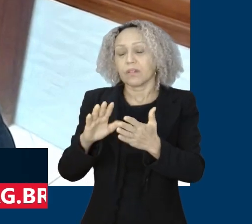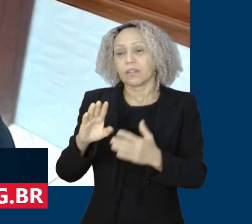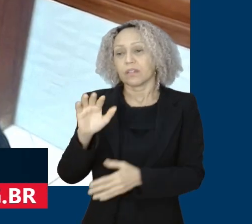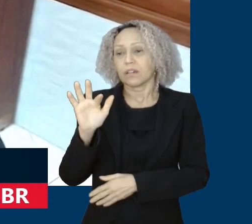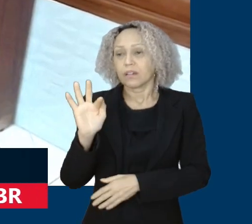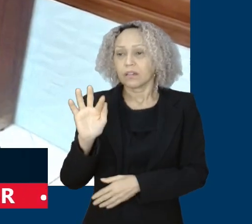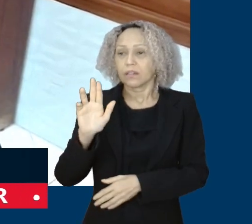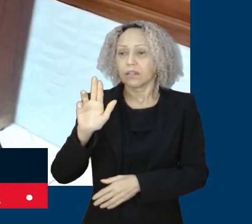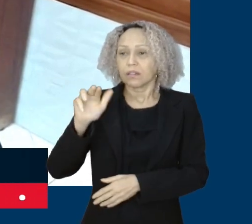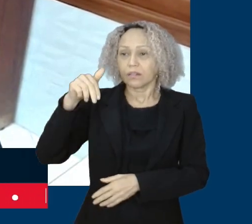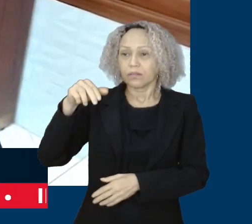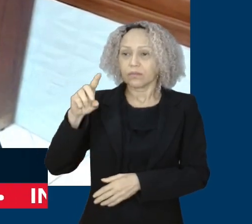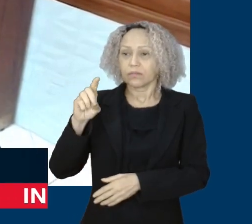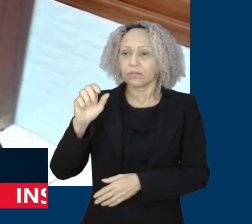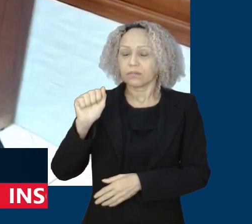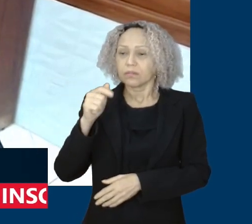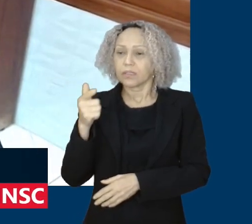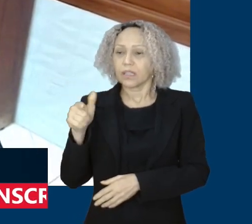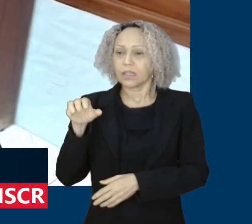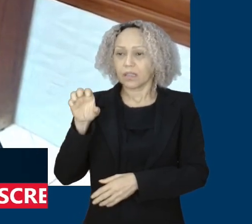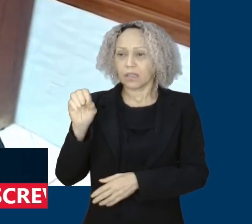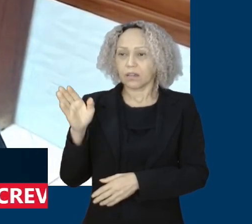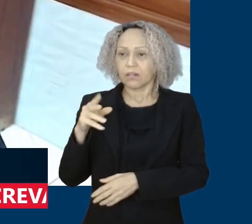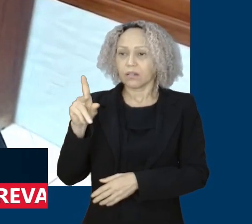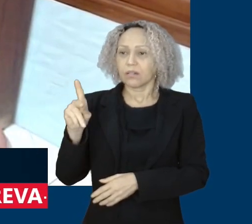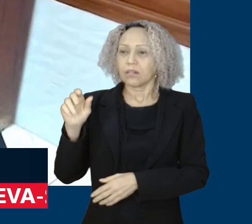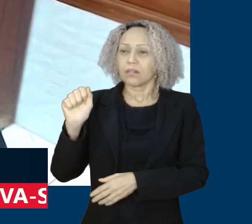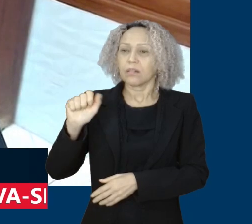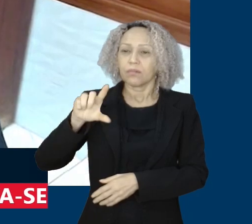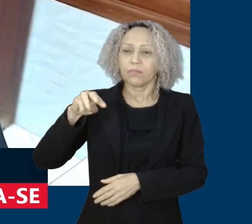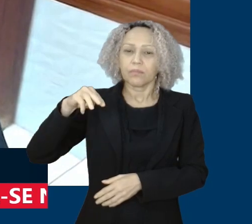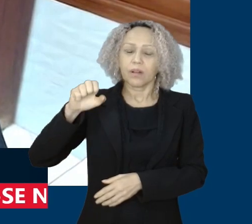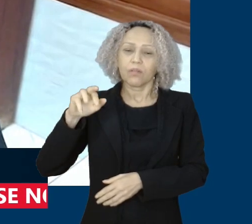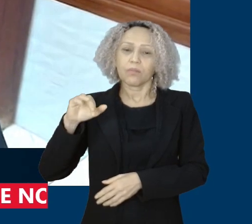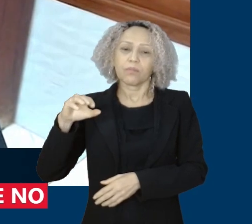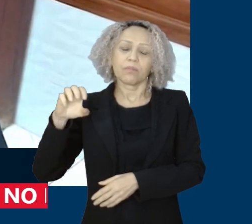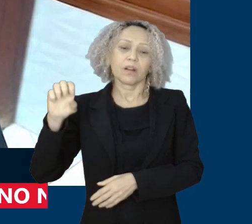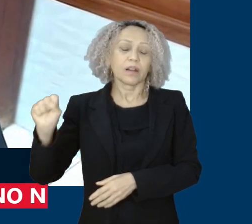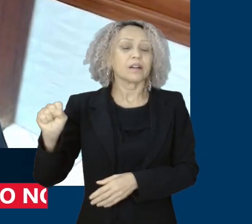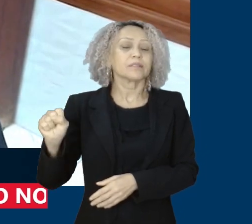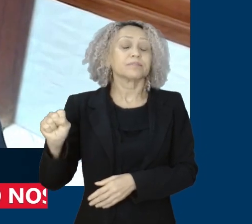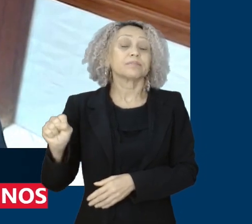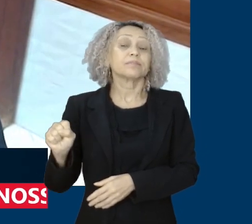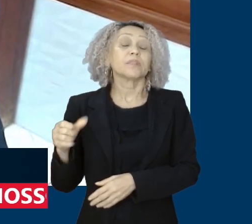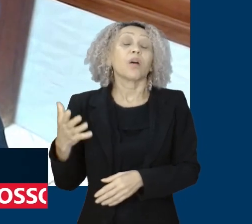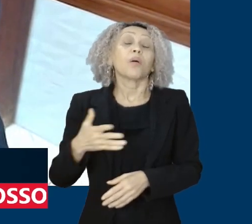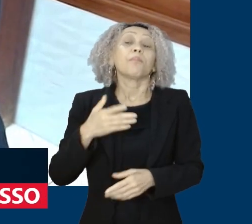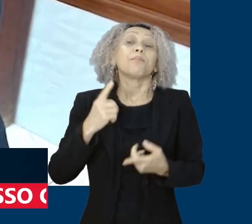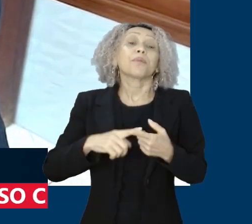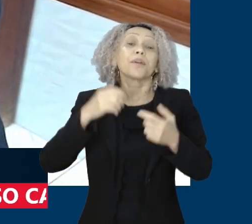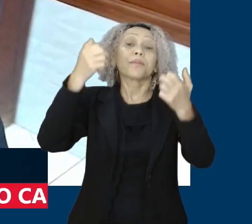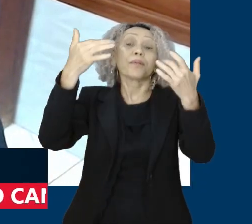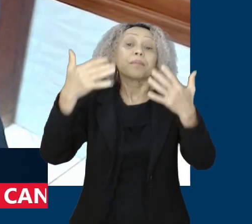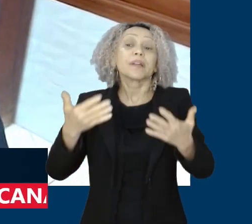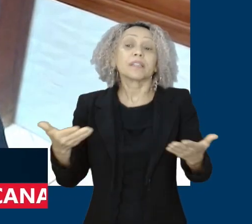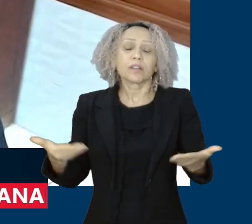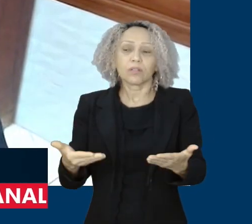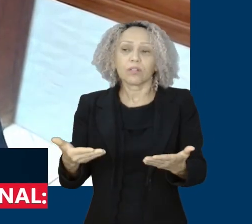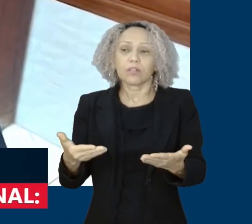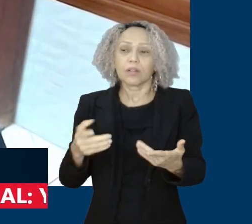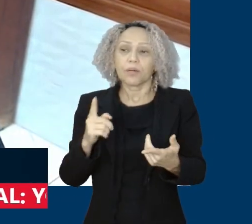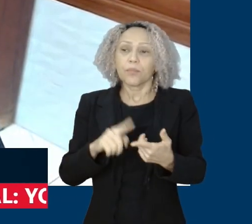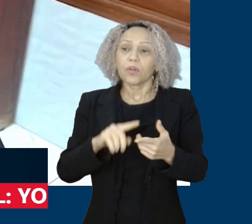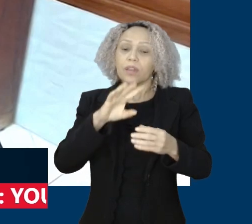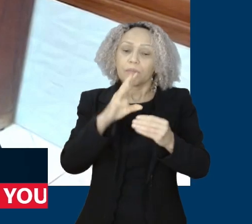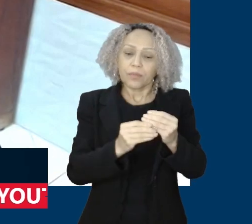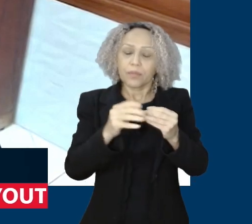Palmares também, ele me deu a relação, nós fizemos isso, mas por que eu estou contando tudo isso agora? Mas deu para mandar para